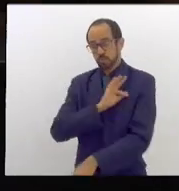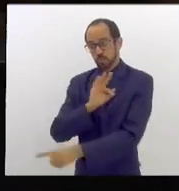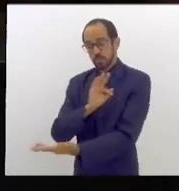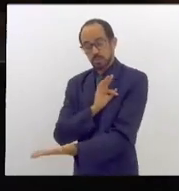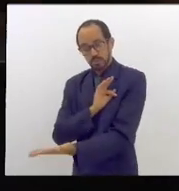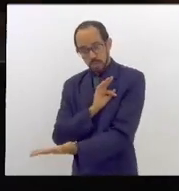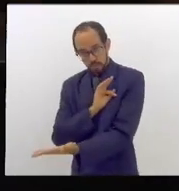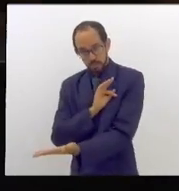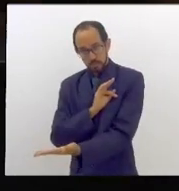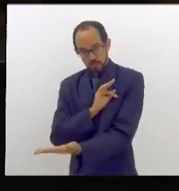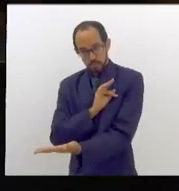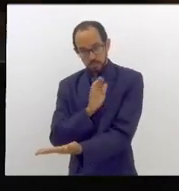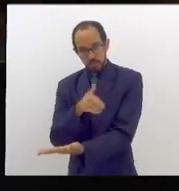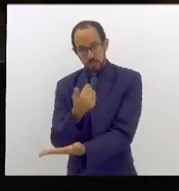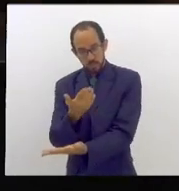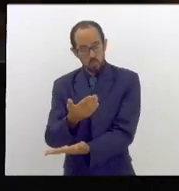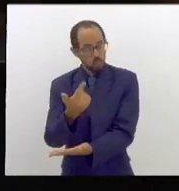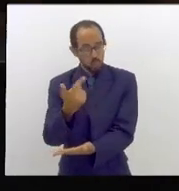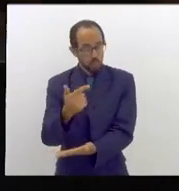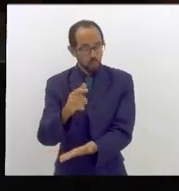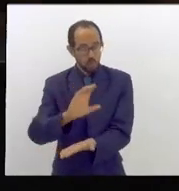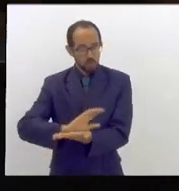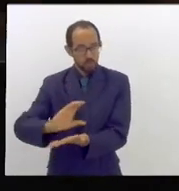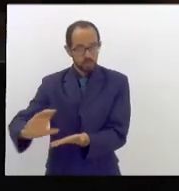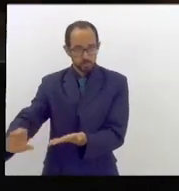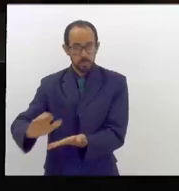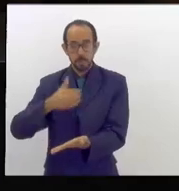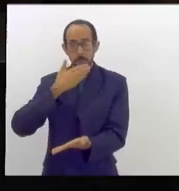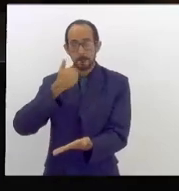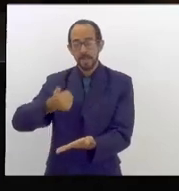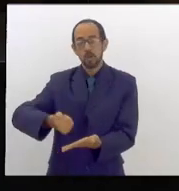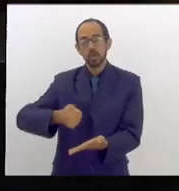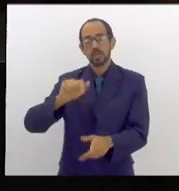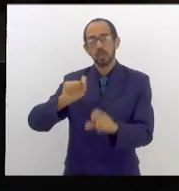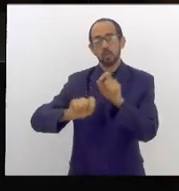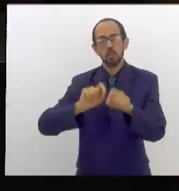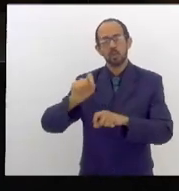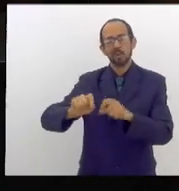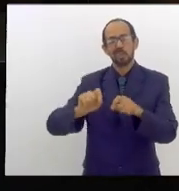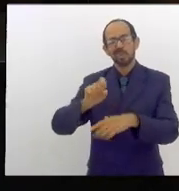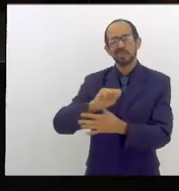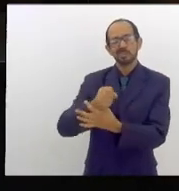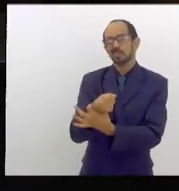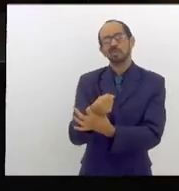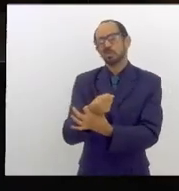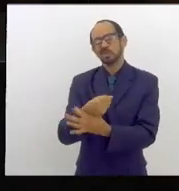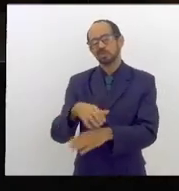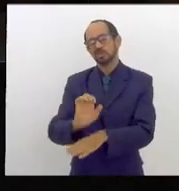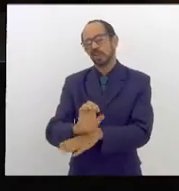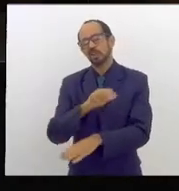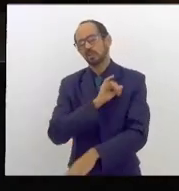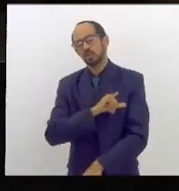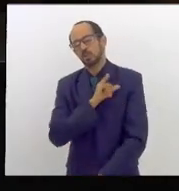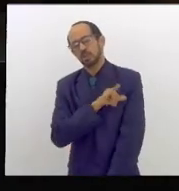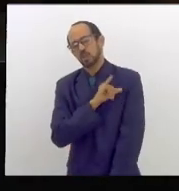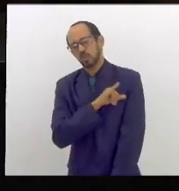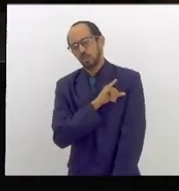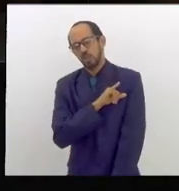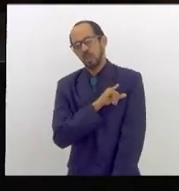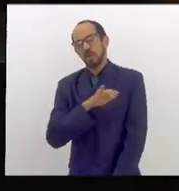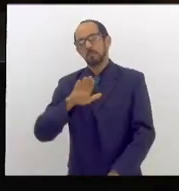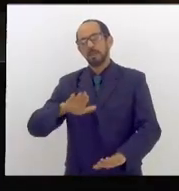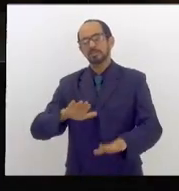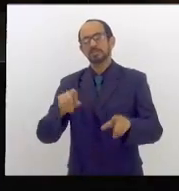Pública então não há um investimento para a melhoria de condições na segurança pública do Estado do Rio de Janeiro e sim